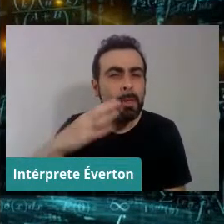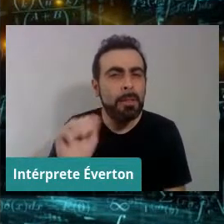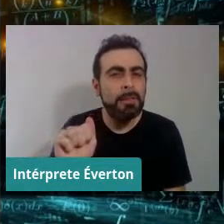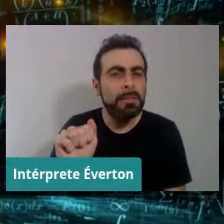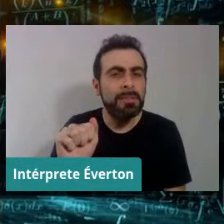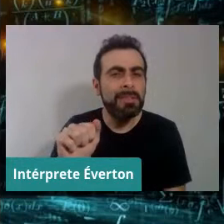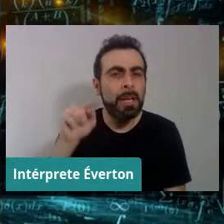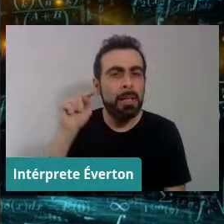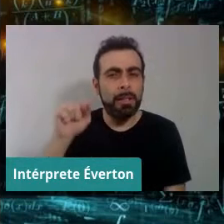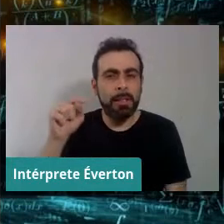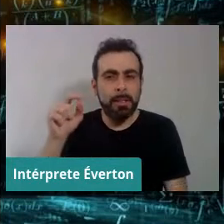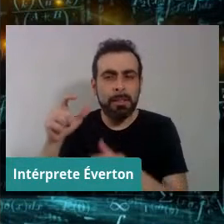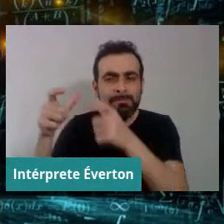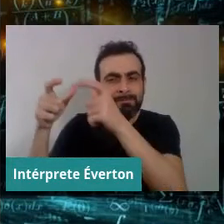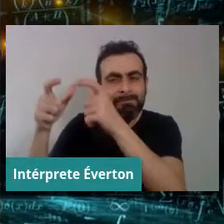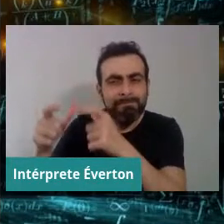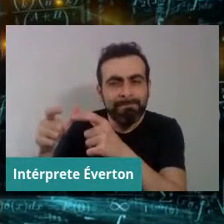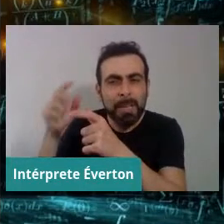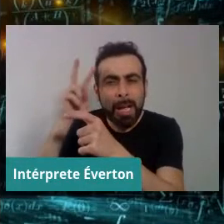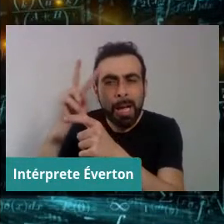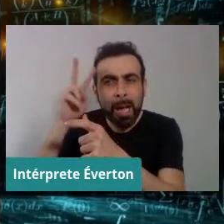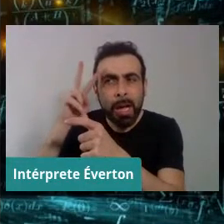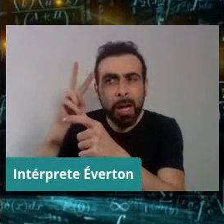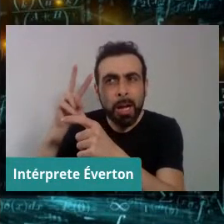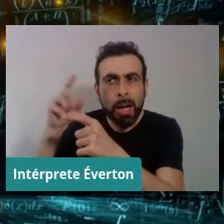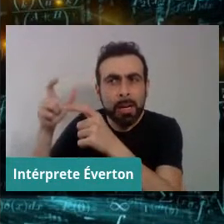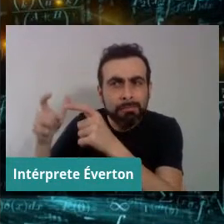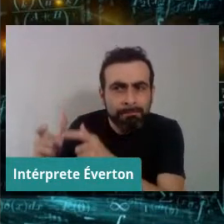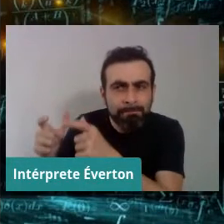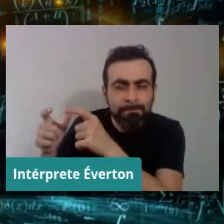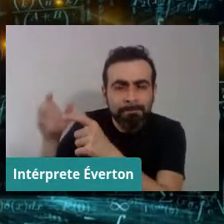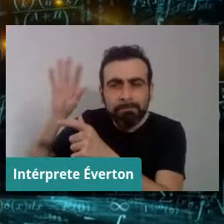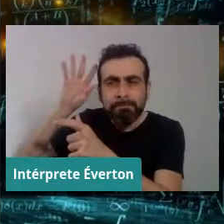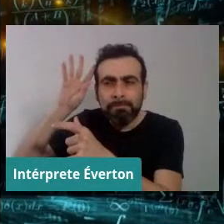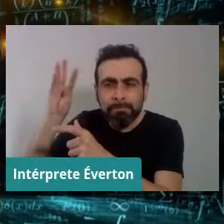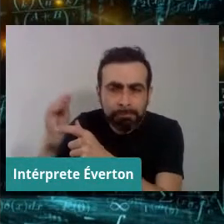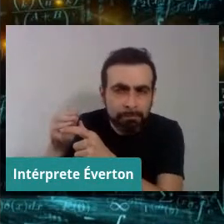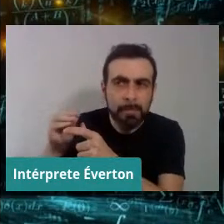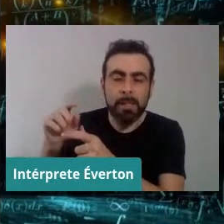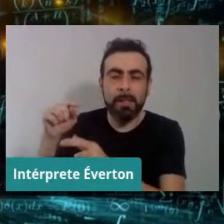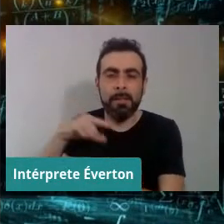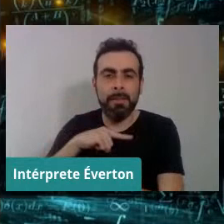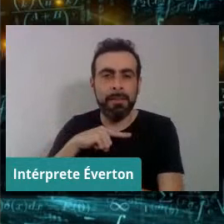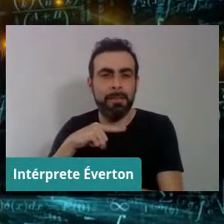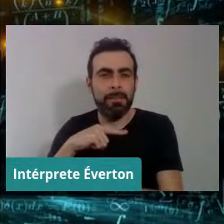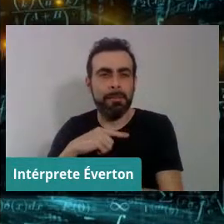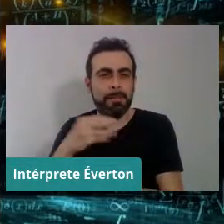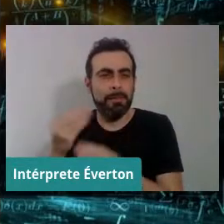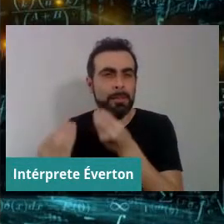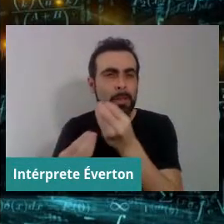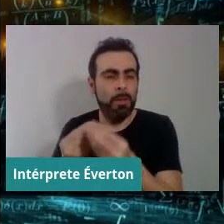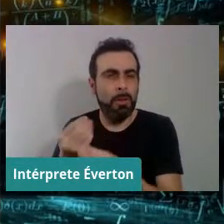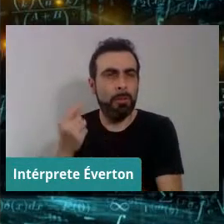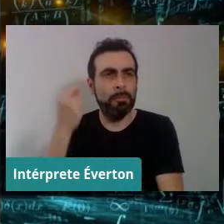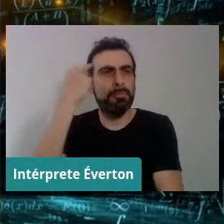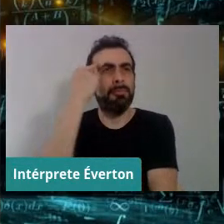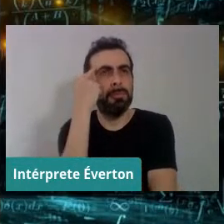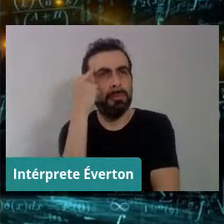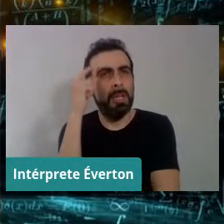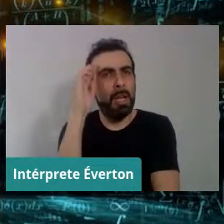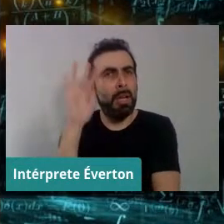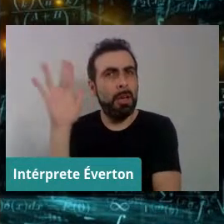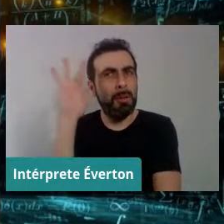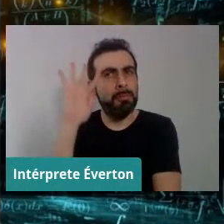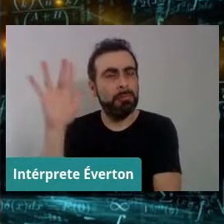Nessa nave, nós vamos viajar e vamos nos direcionar para um destino